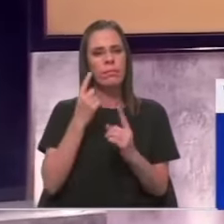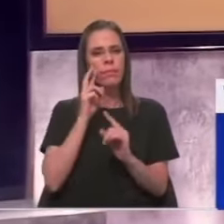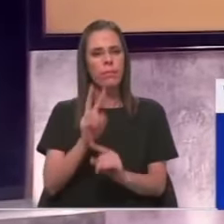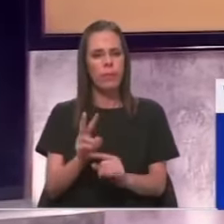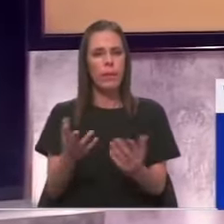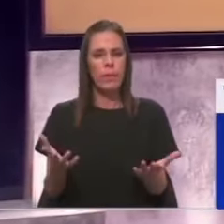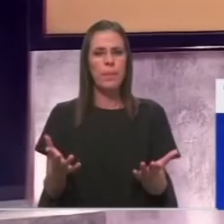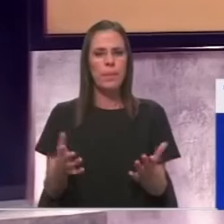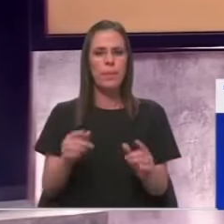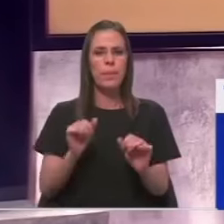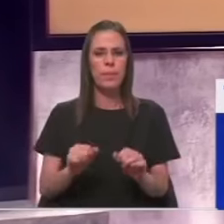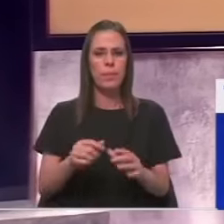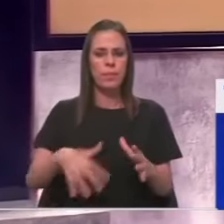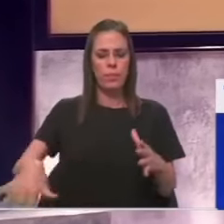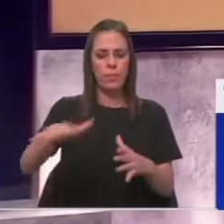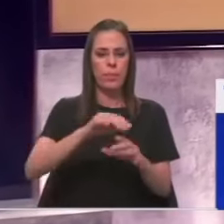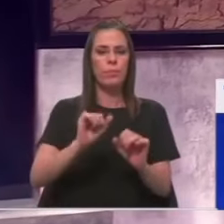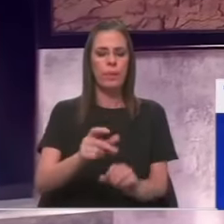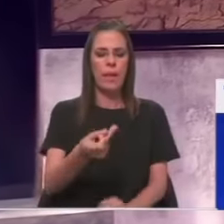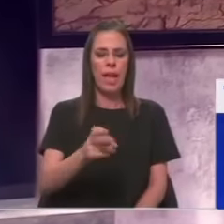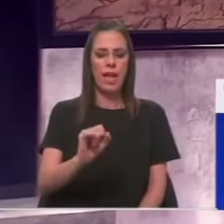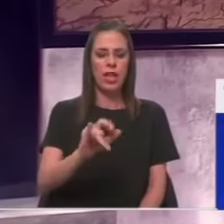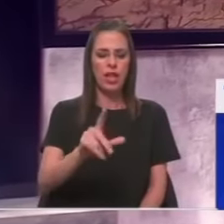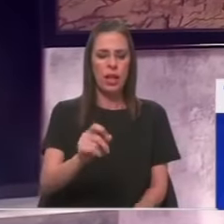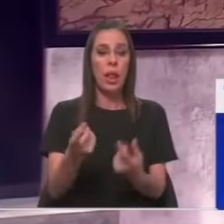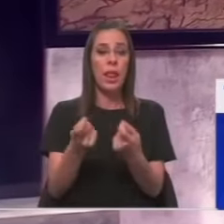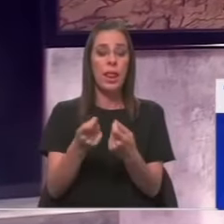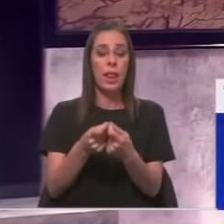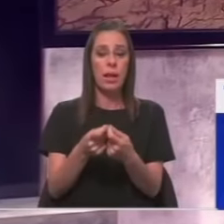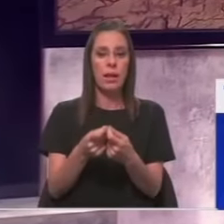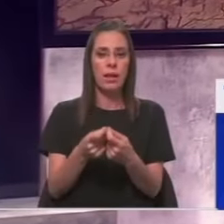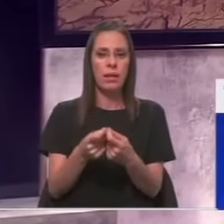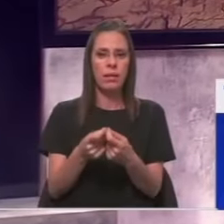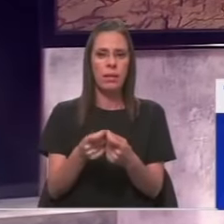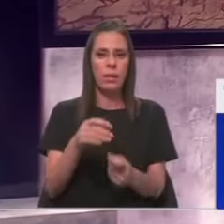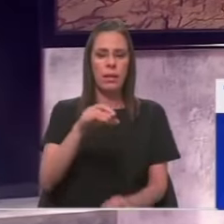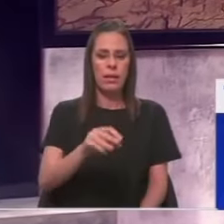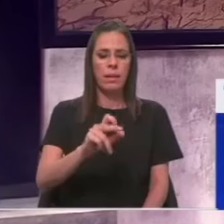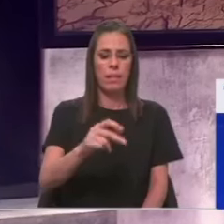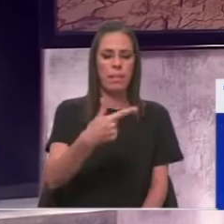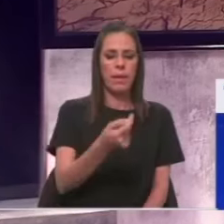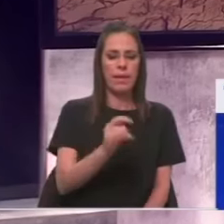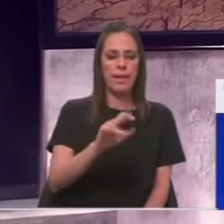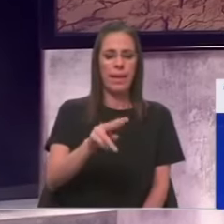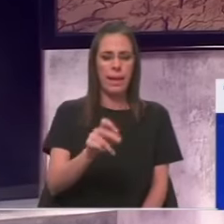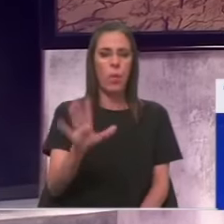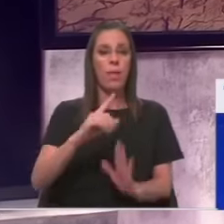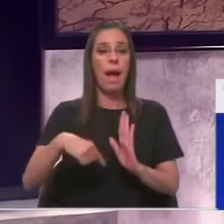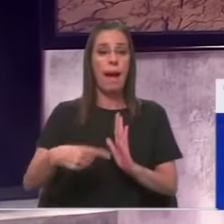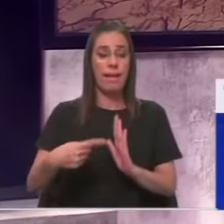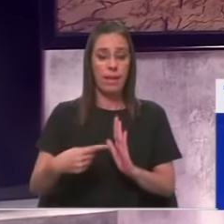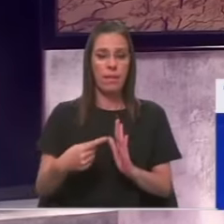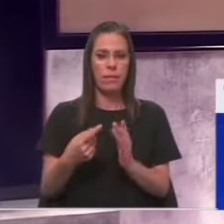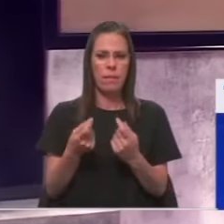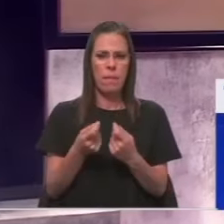falamos de Um aterro de argila situado perto da localidade de pateira de fer Telos em Águeda a